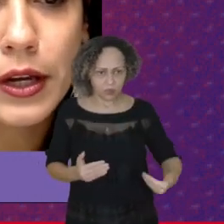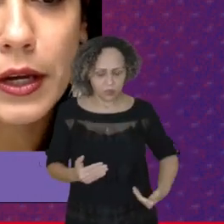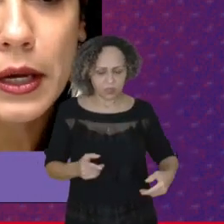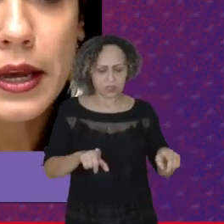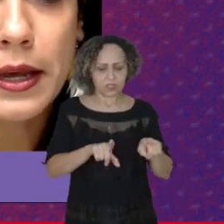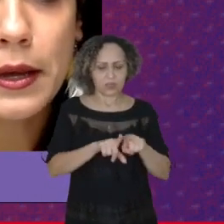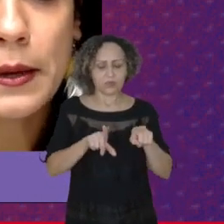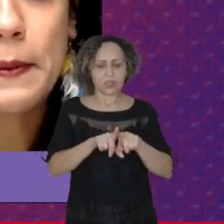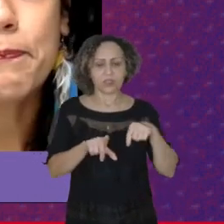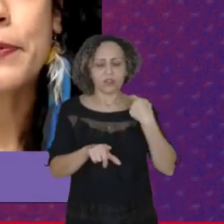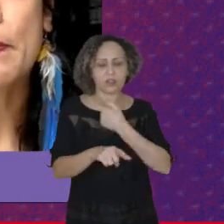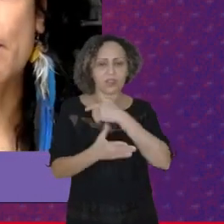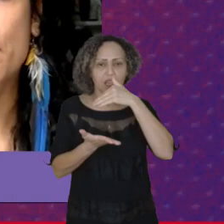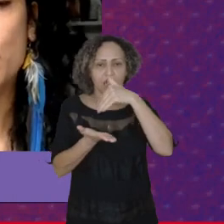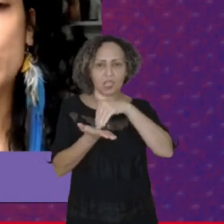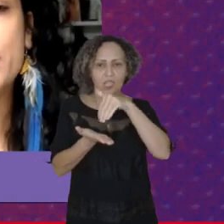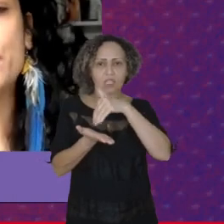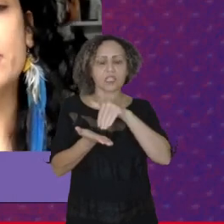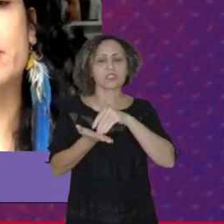secretária de